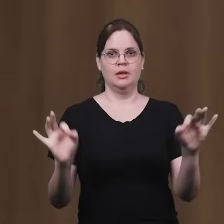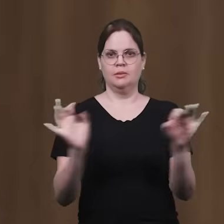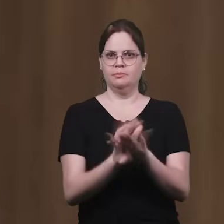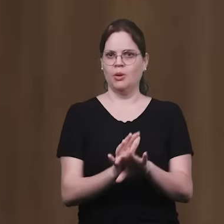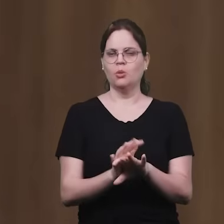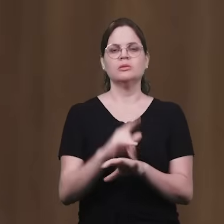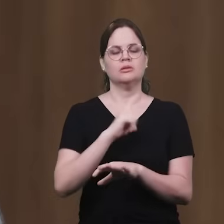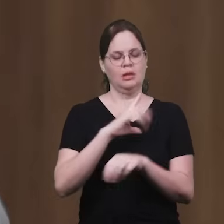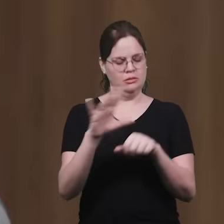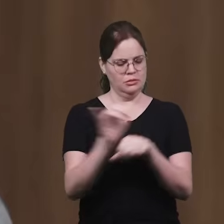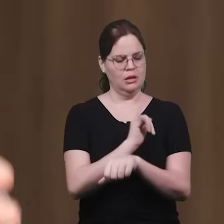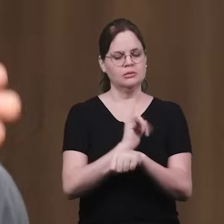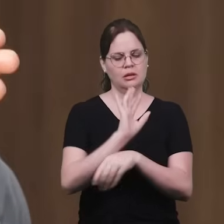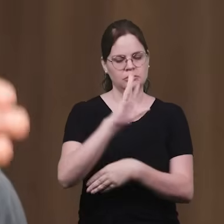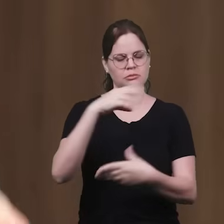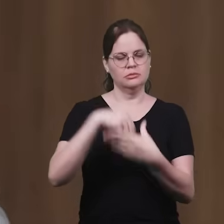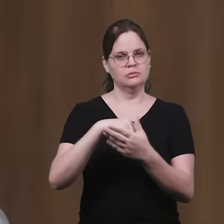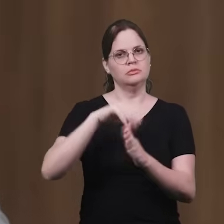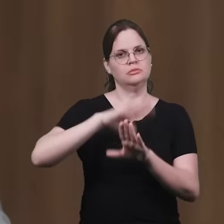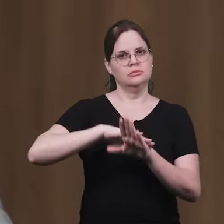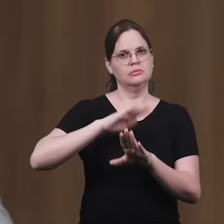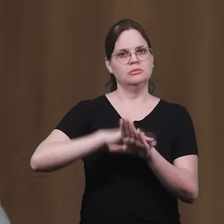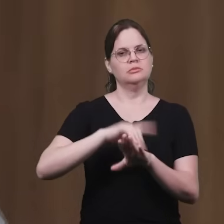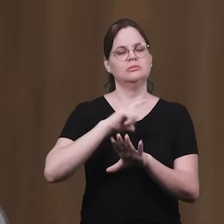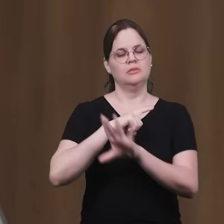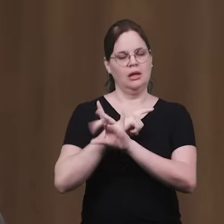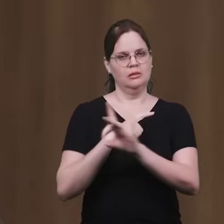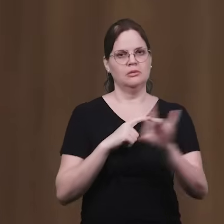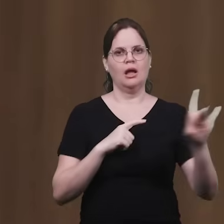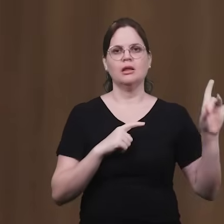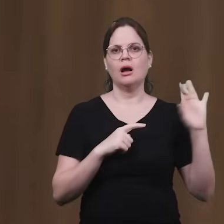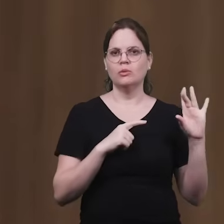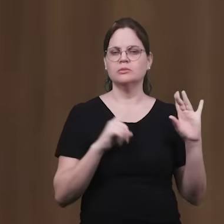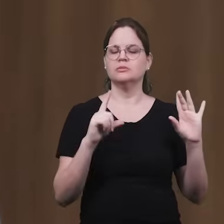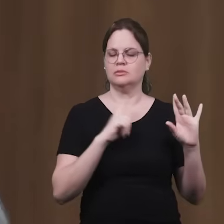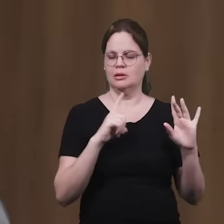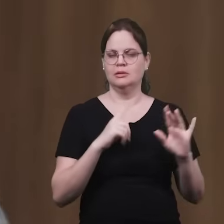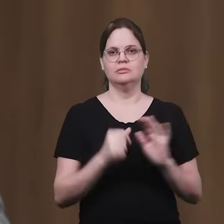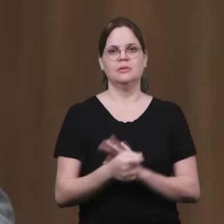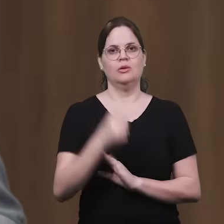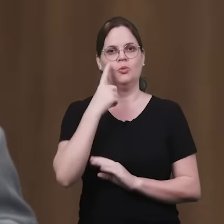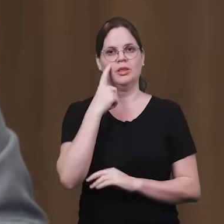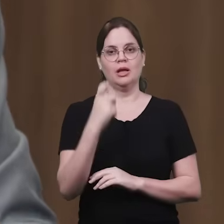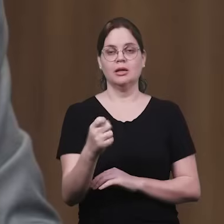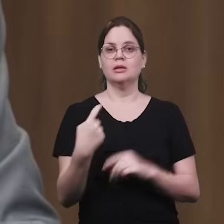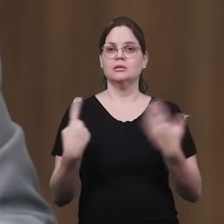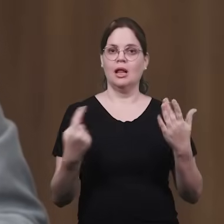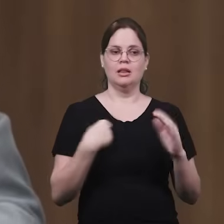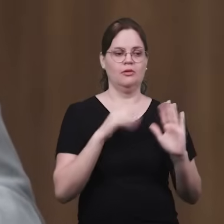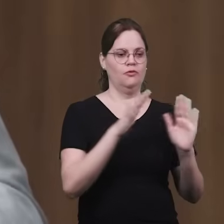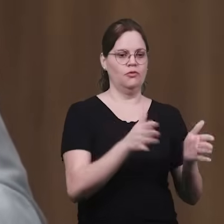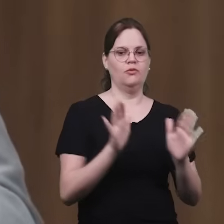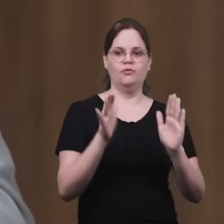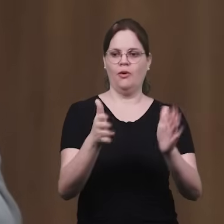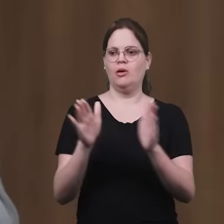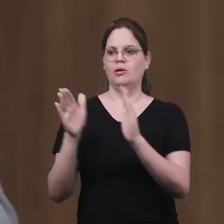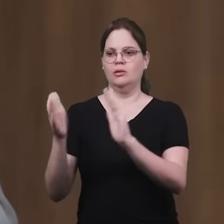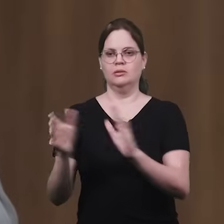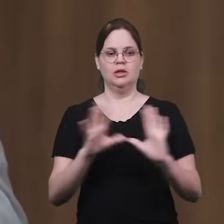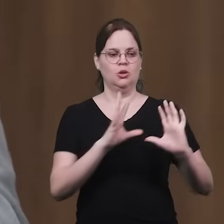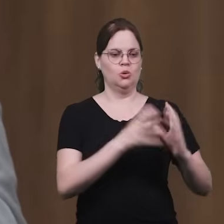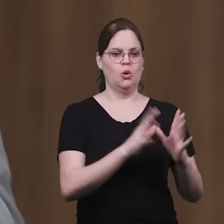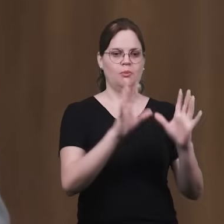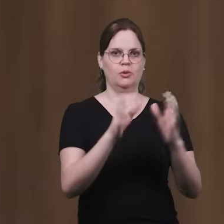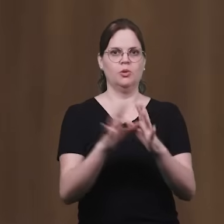estrategicamente definidas, repito, há um interesse por trás de cada comunicação. Então, elas atingem públicos